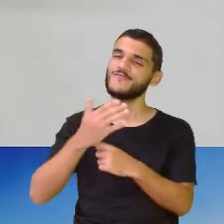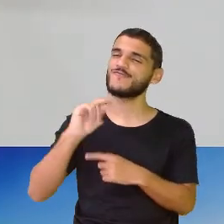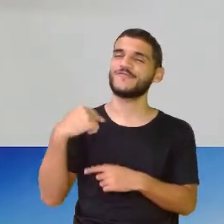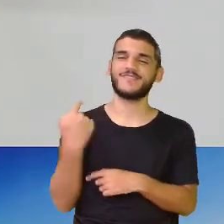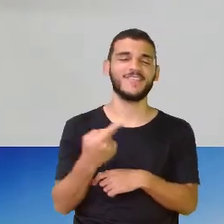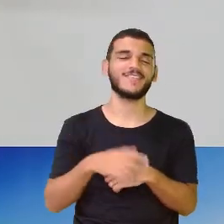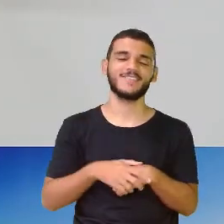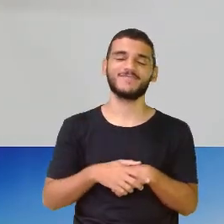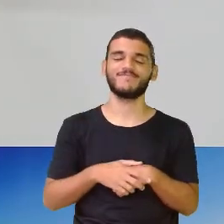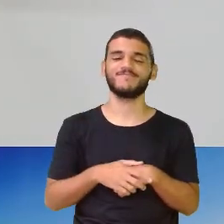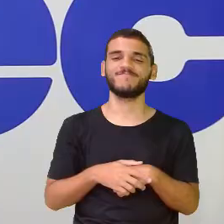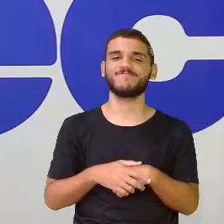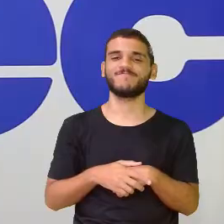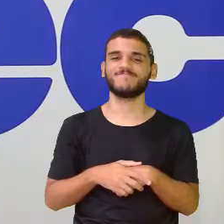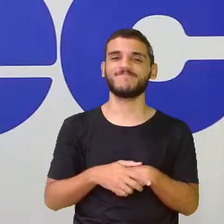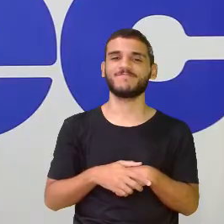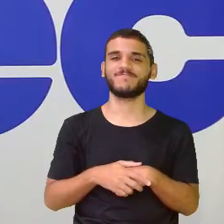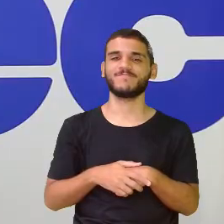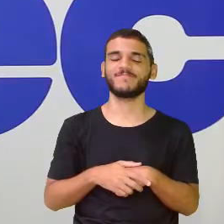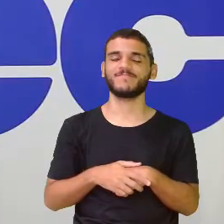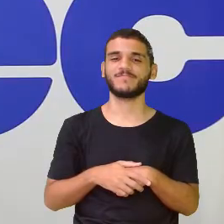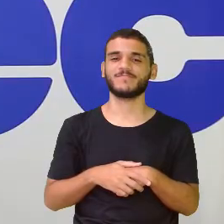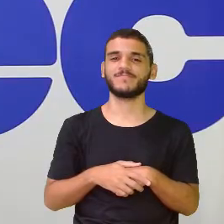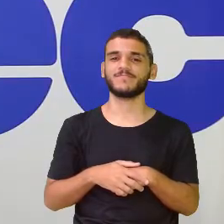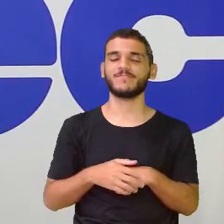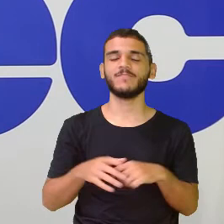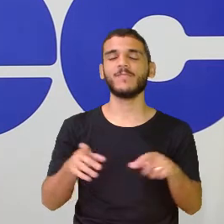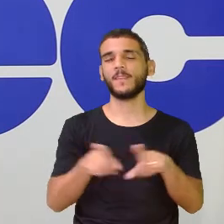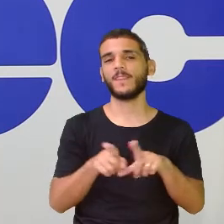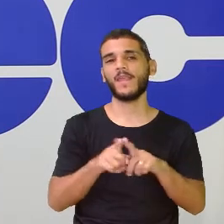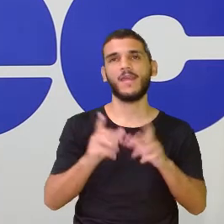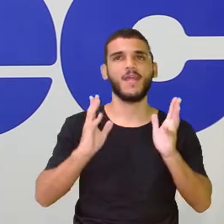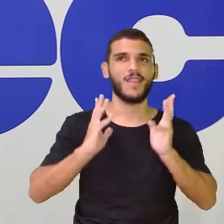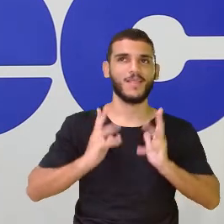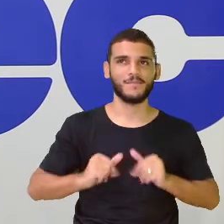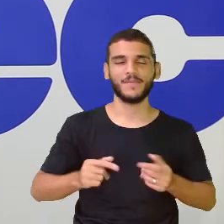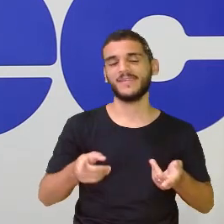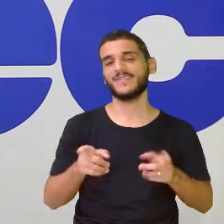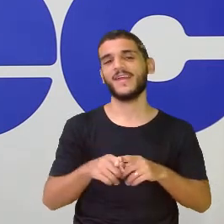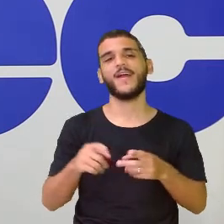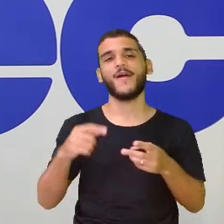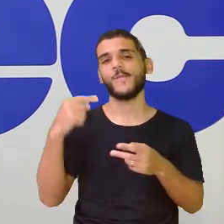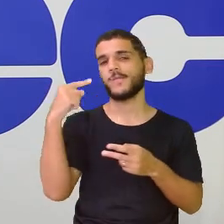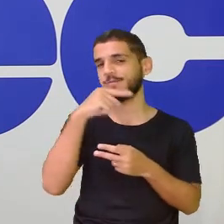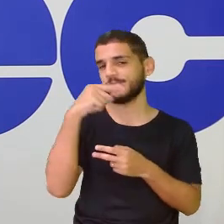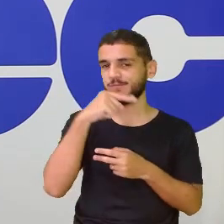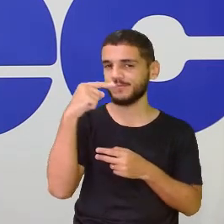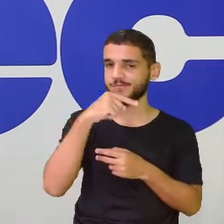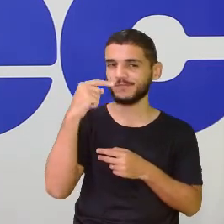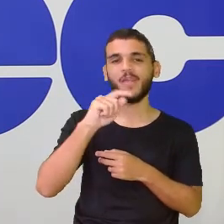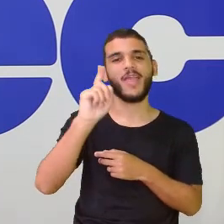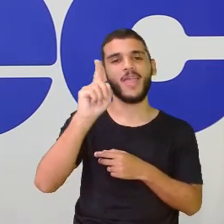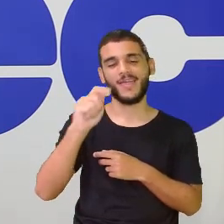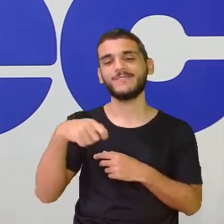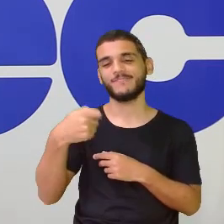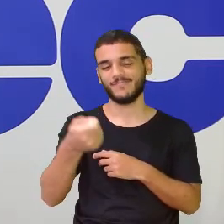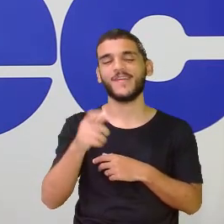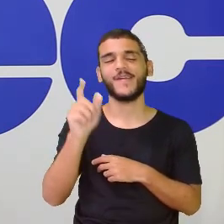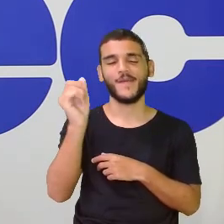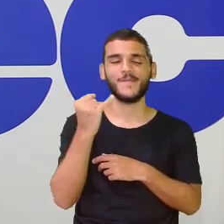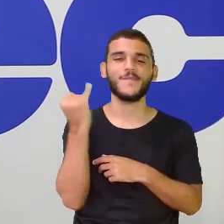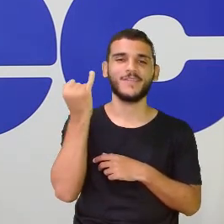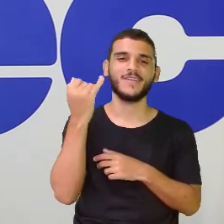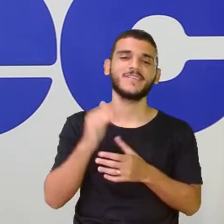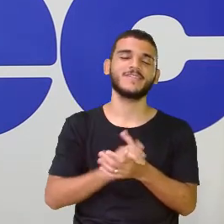difícil. Ai, quando você estava falando ali daquelas limpezas todas, colocaram aqui, ó, escovar os dentes, né? Isso. Então tá saindo